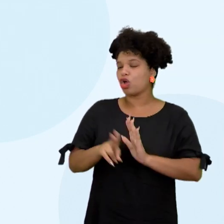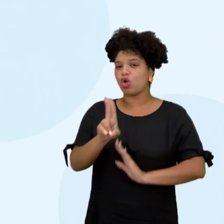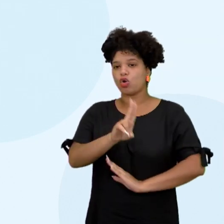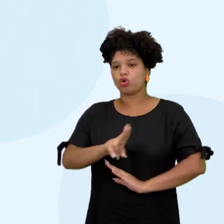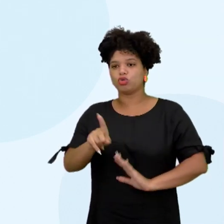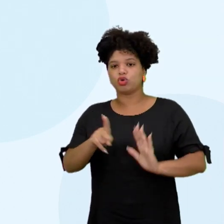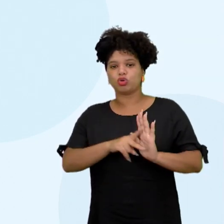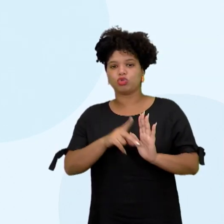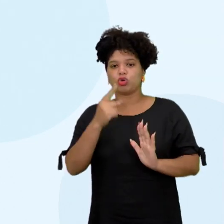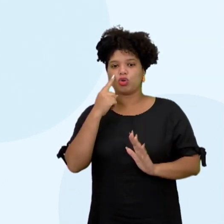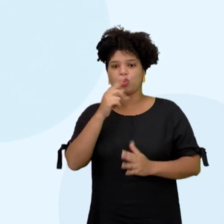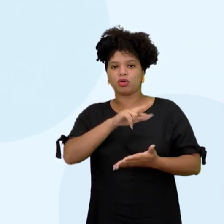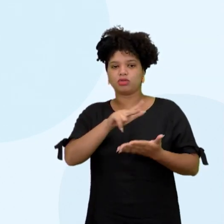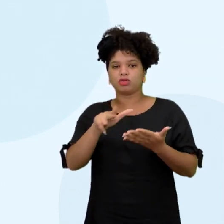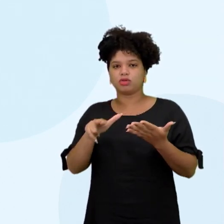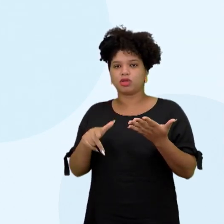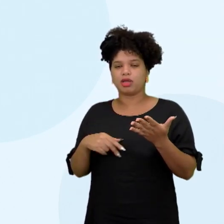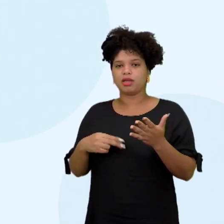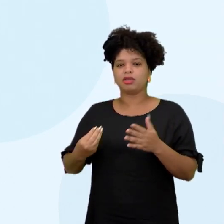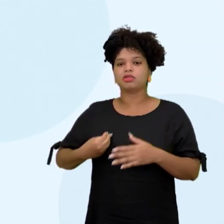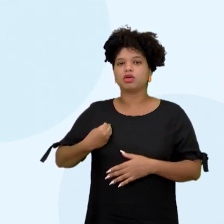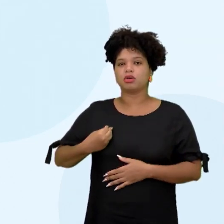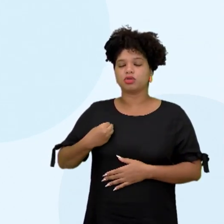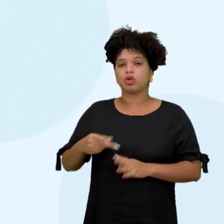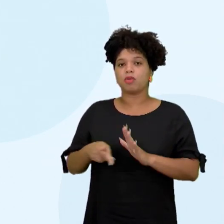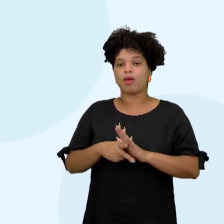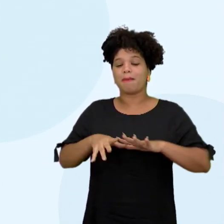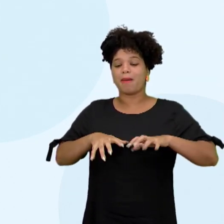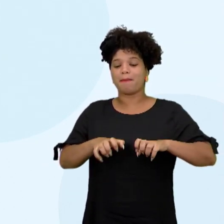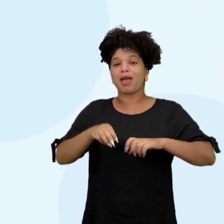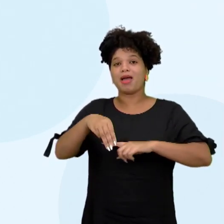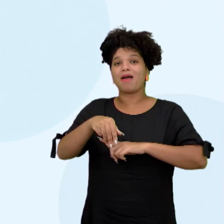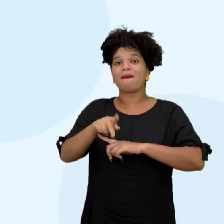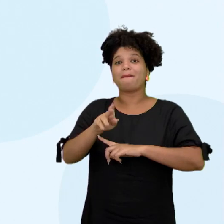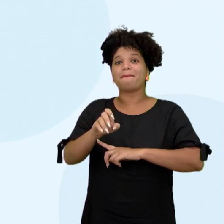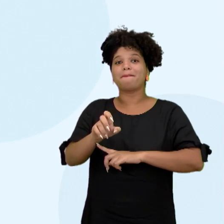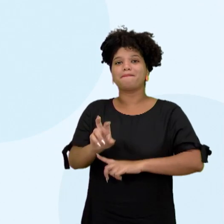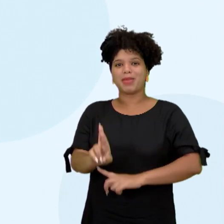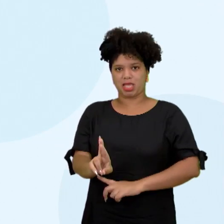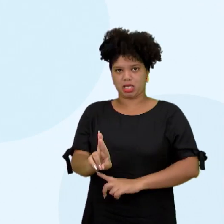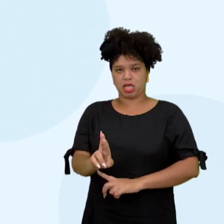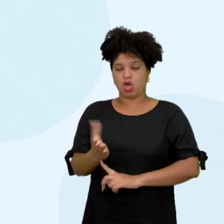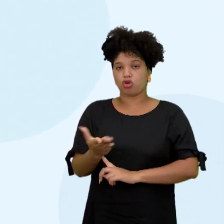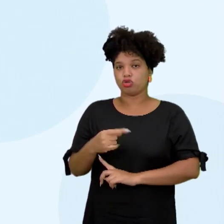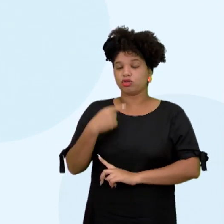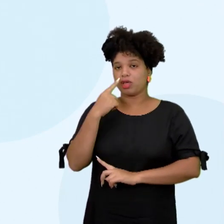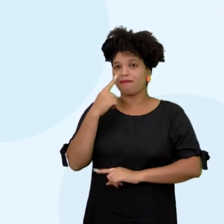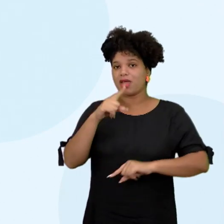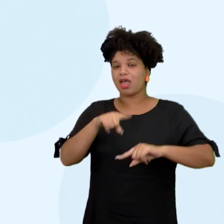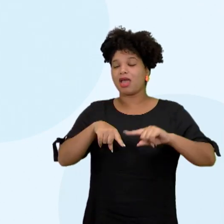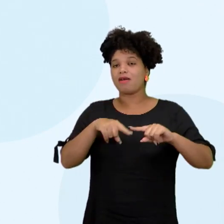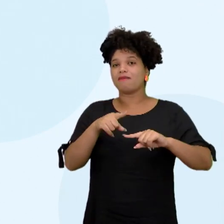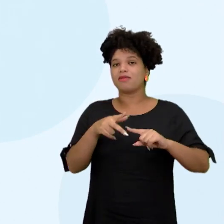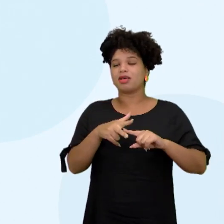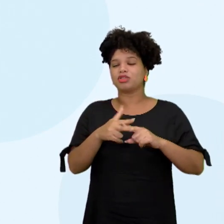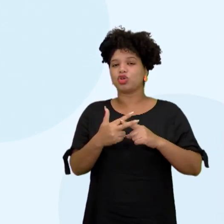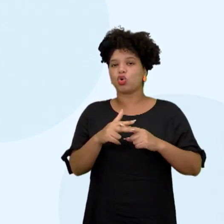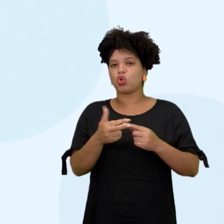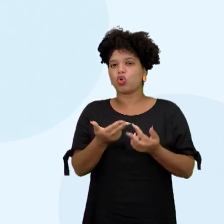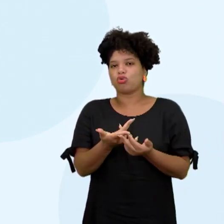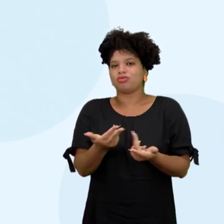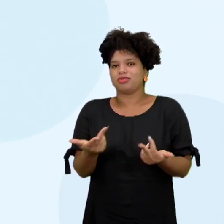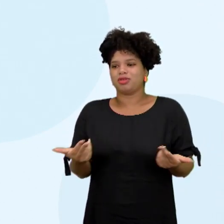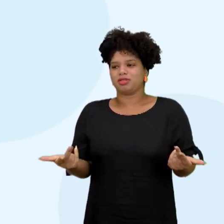de equipamentos e recursos existentes no espaço Maker. No caso, hoje a gente vai caracterizar os equipamentos e os recursos que existem,